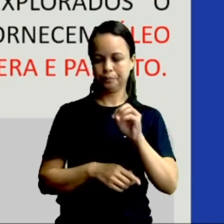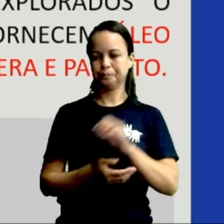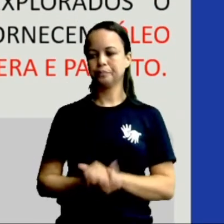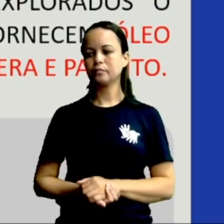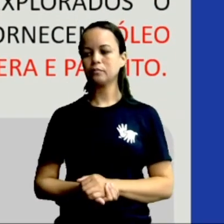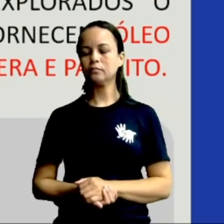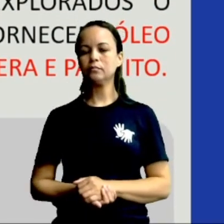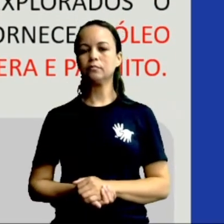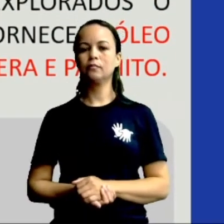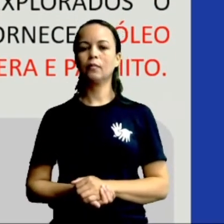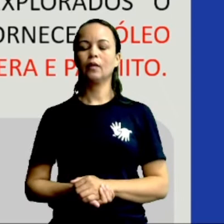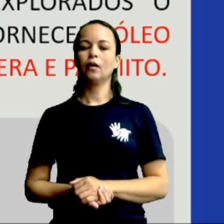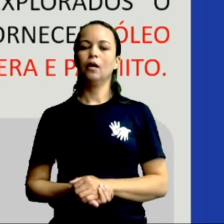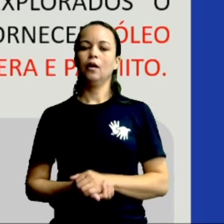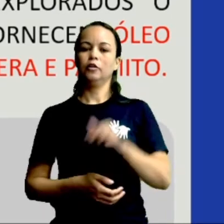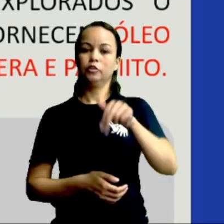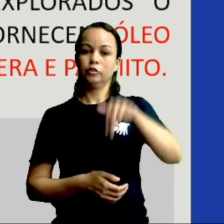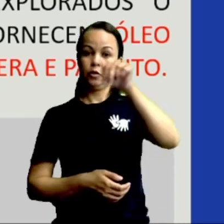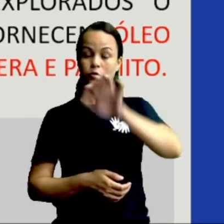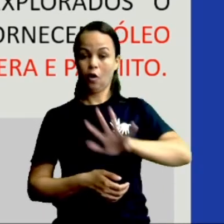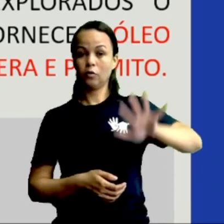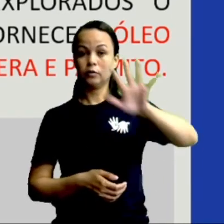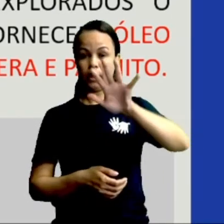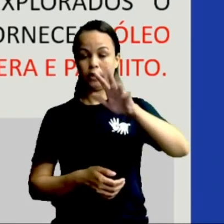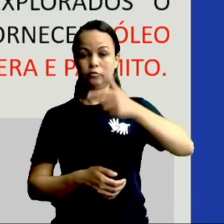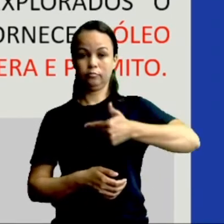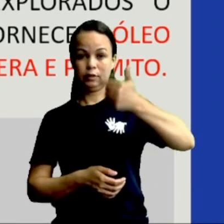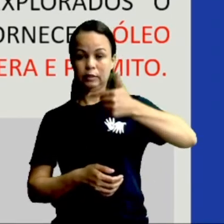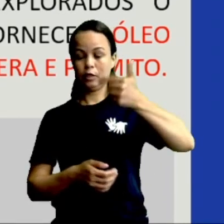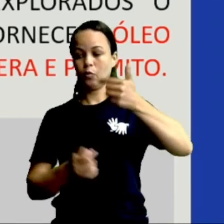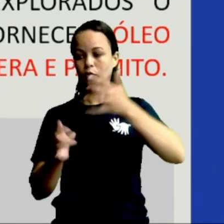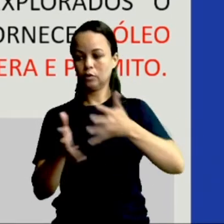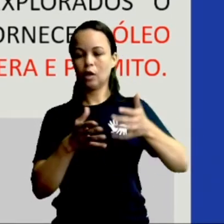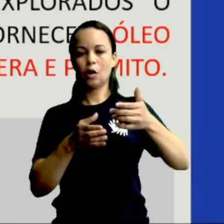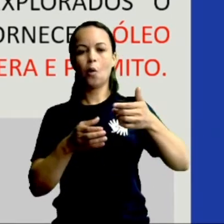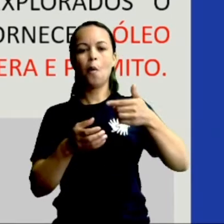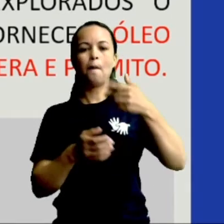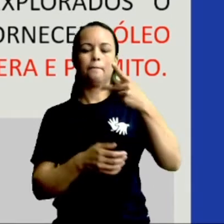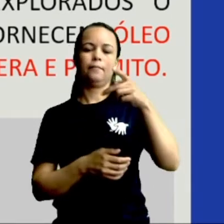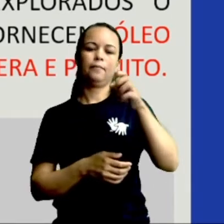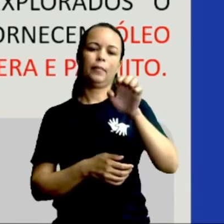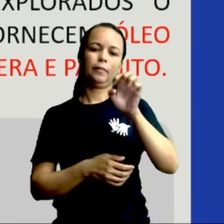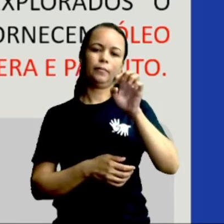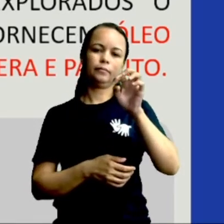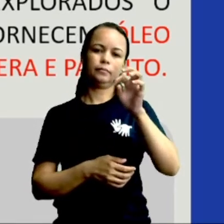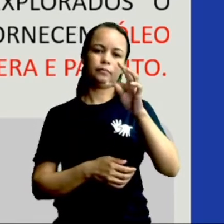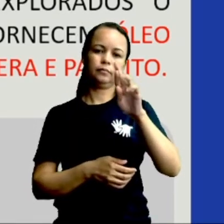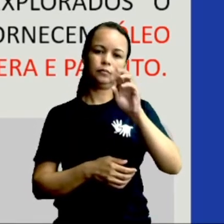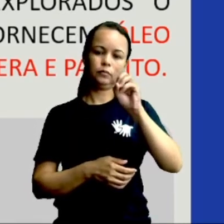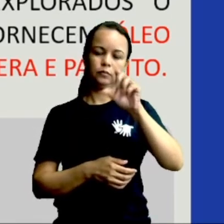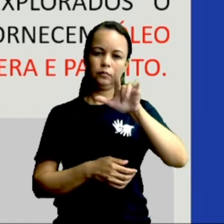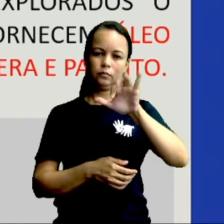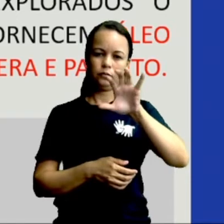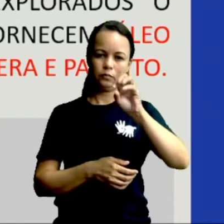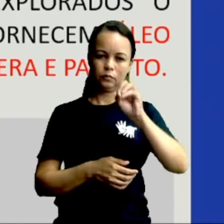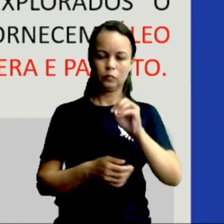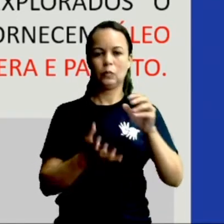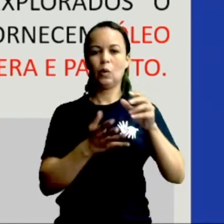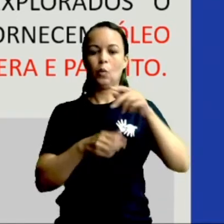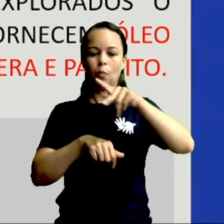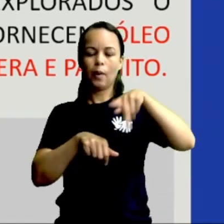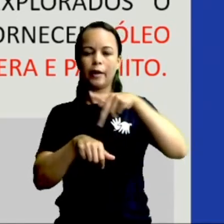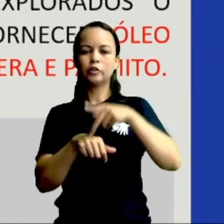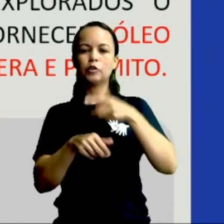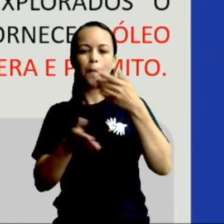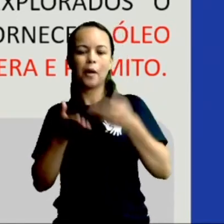A região Nordeste é a segunda maior produtora de petróleo do país, perdendo apenas para o Rio de Janeiro. E